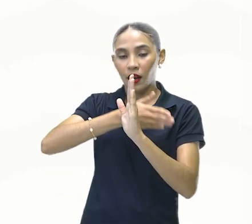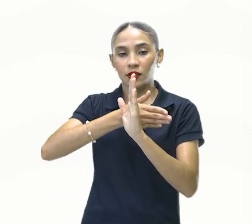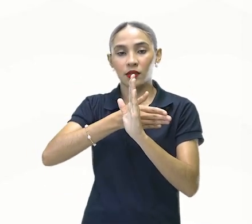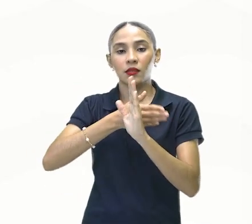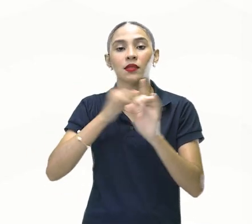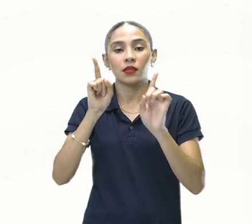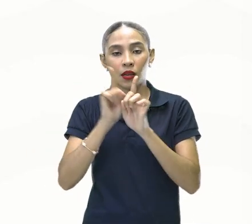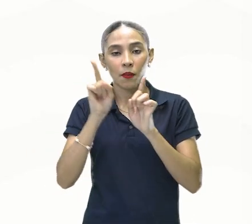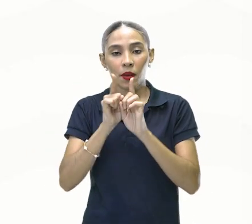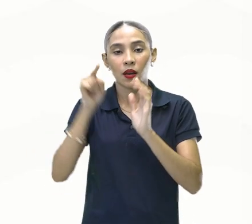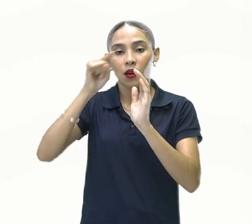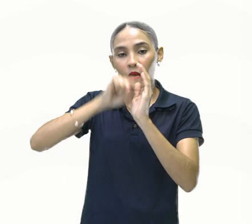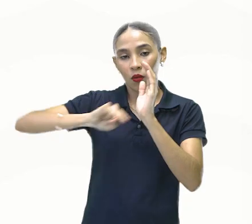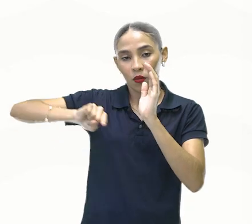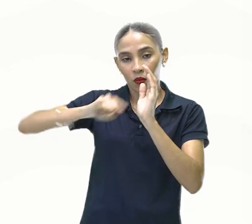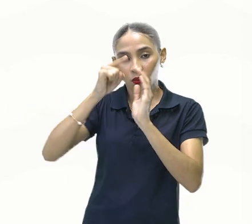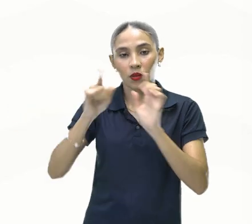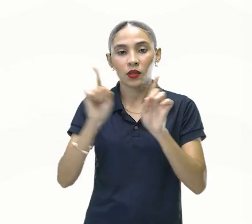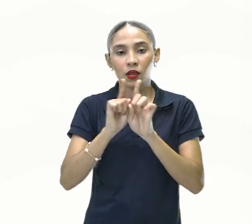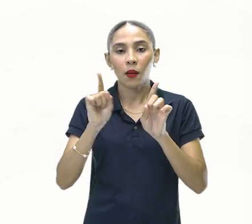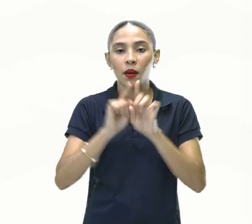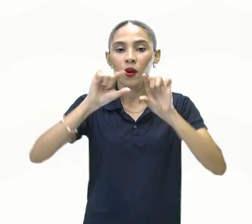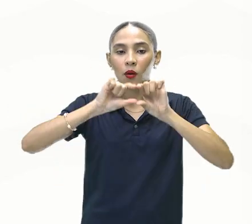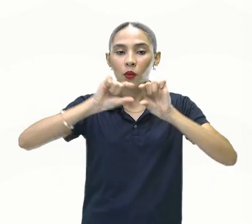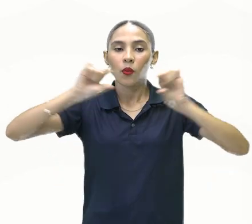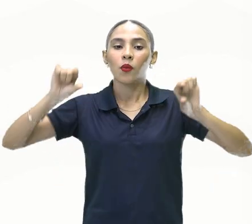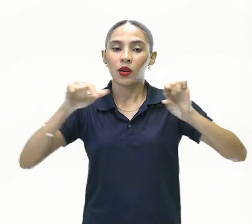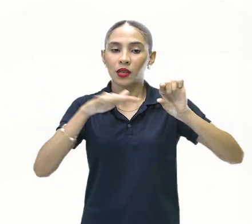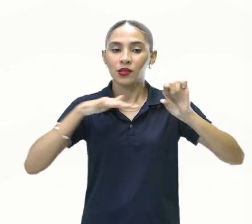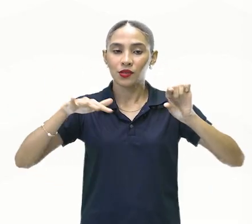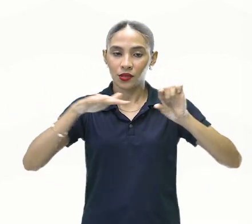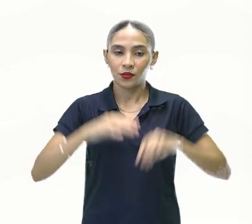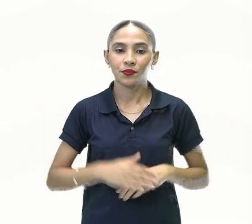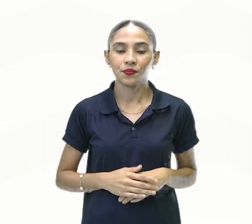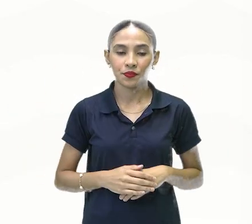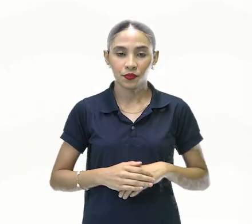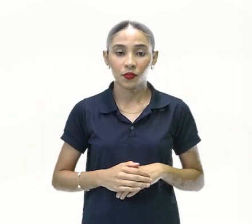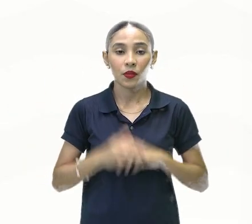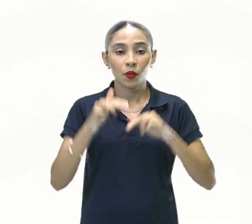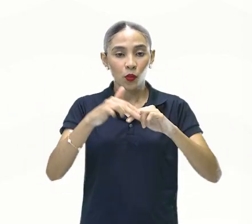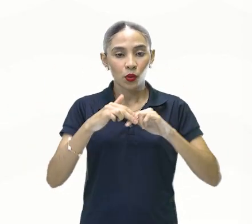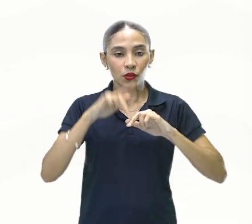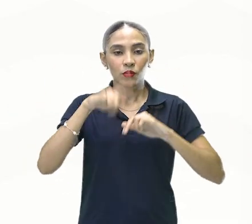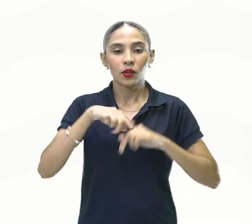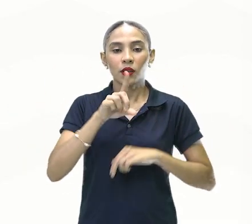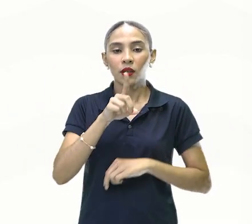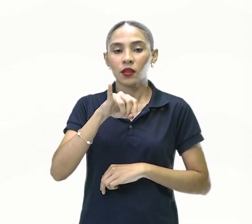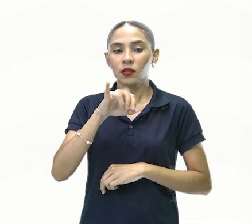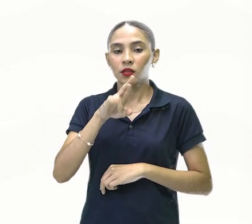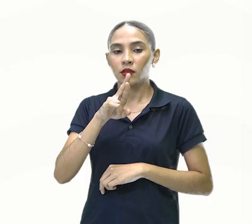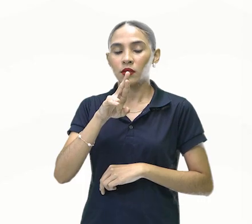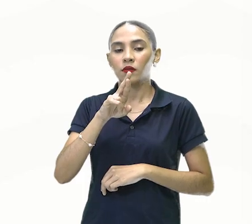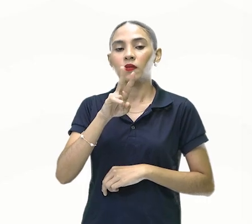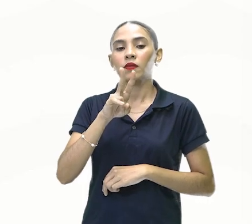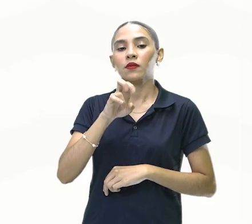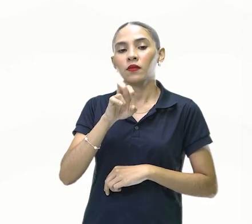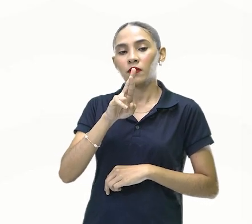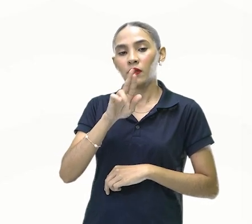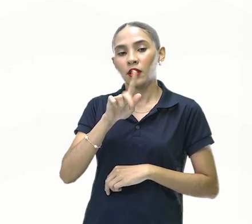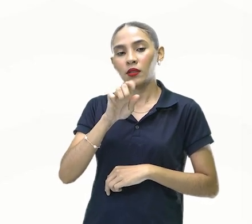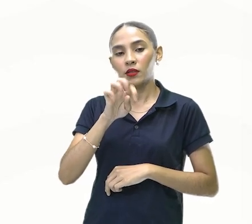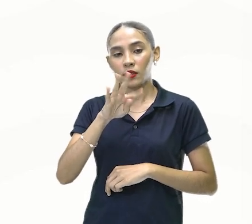faces convexa e a outra côncava. Tem a periferia mais espessa que sua região central. Portanto, é uma lente divergente no